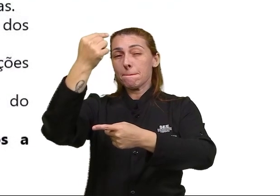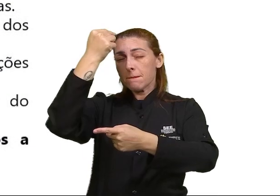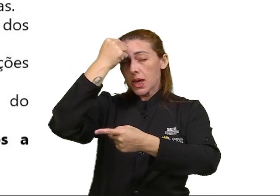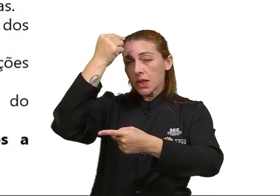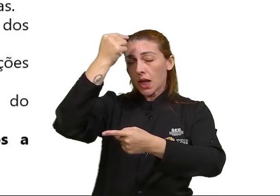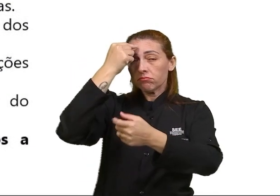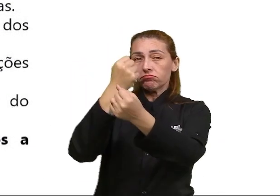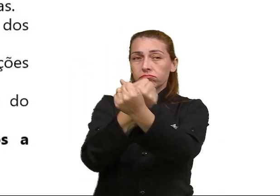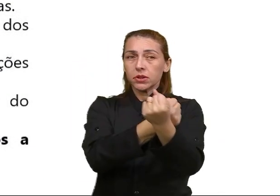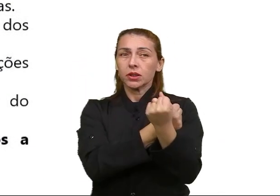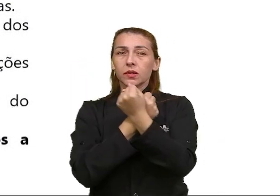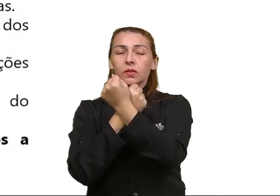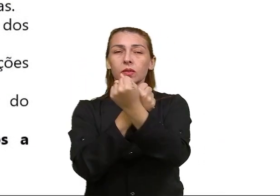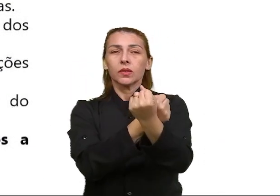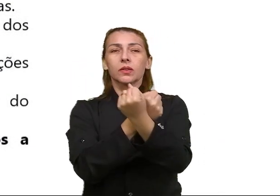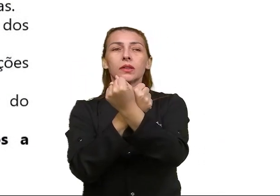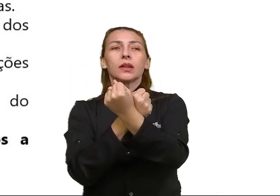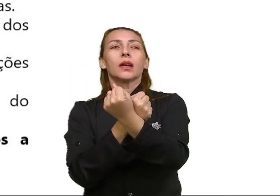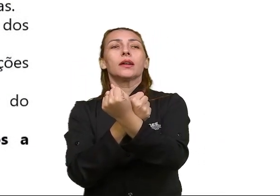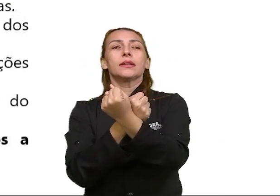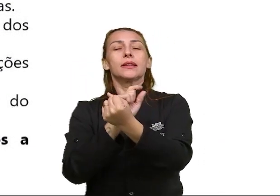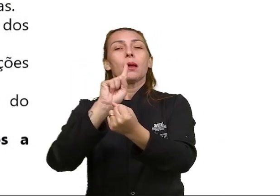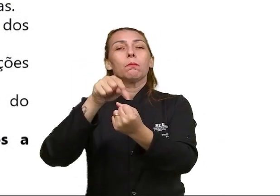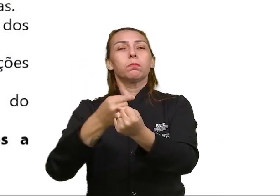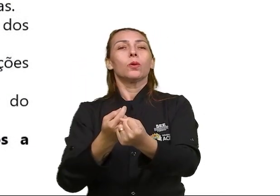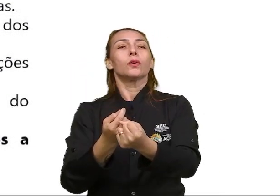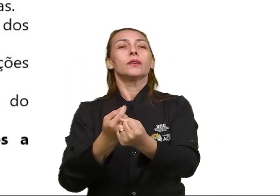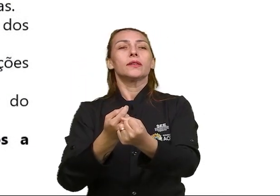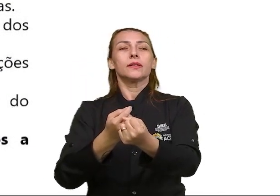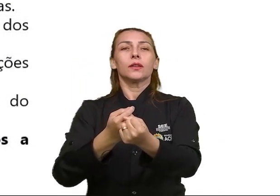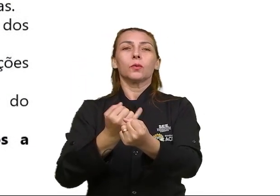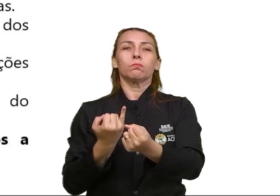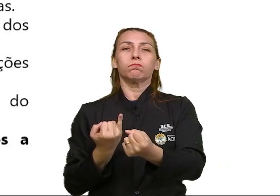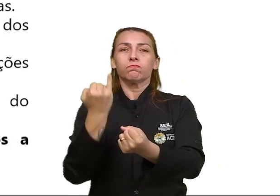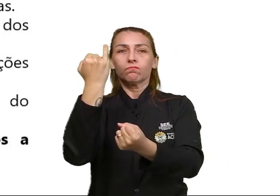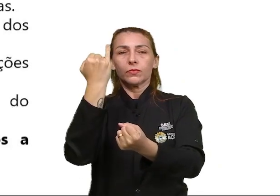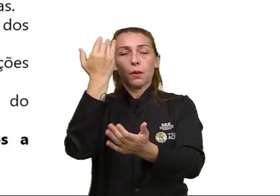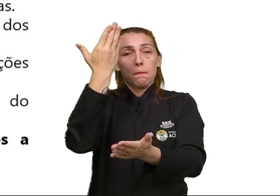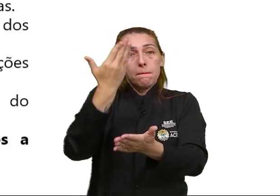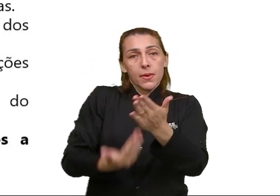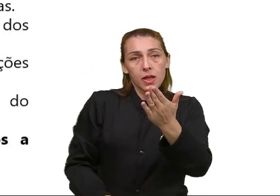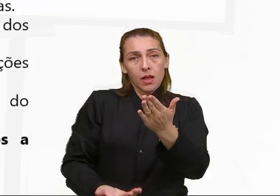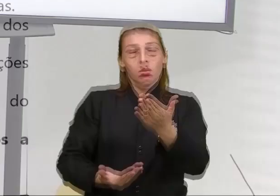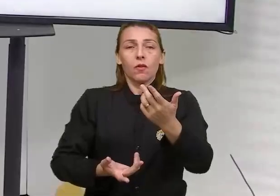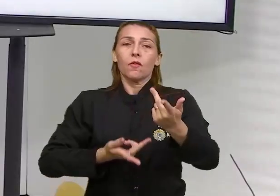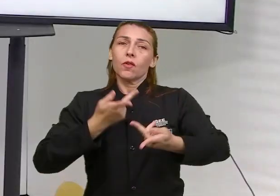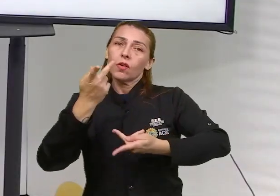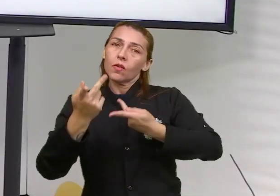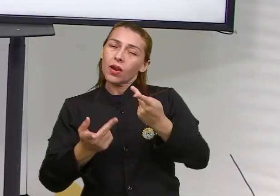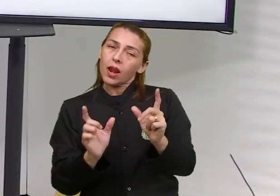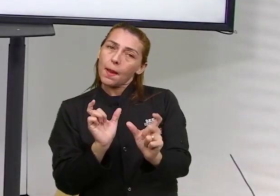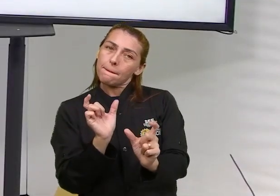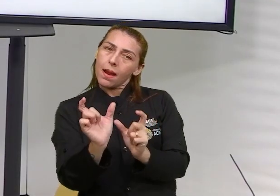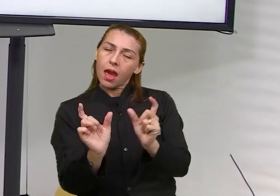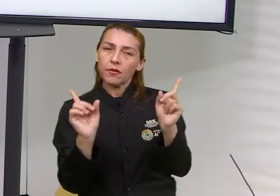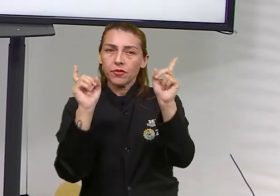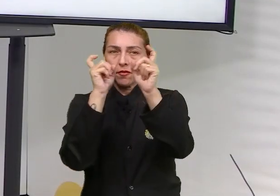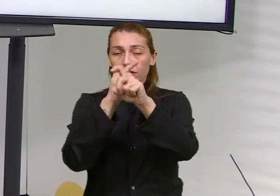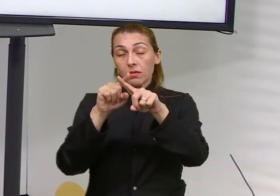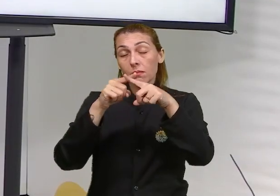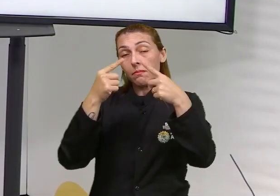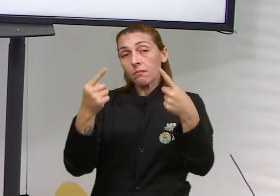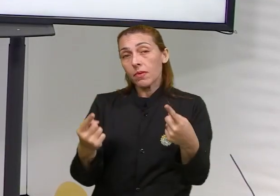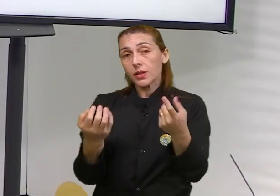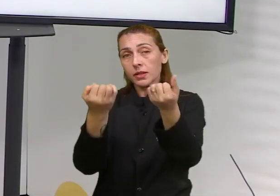mentalidade escravocrata da oficialidade após a queda do regime imperial. Está falando em palavras mais difíceis, mas está